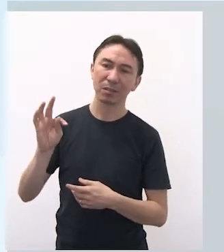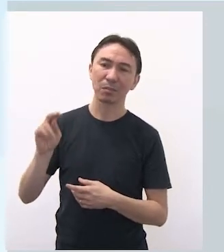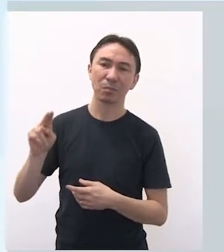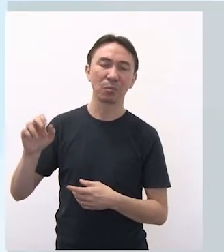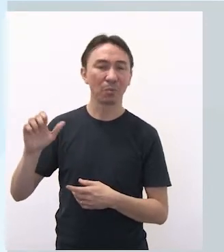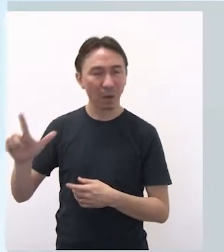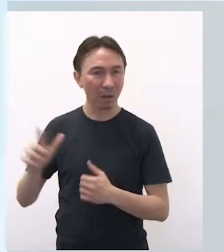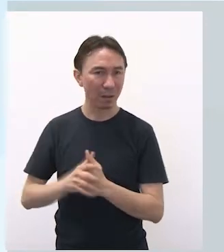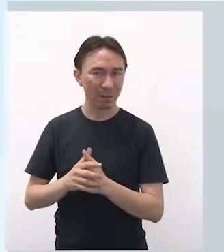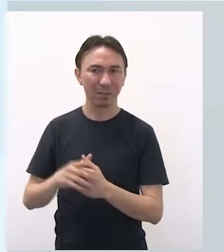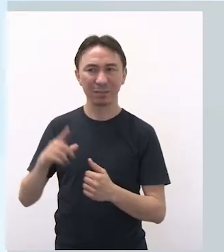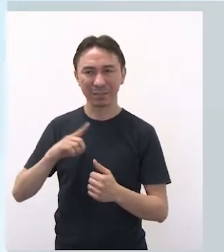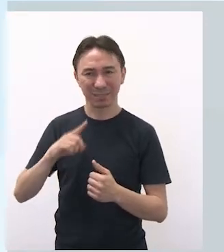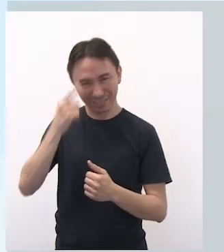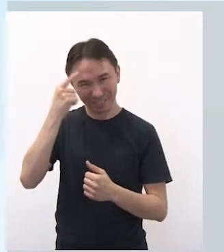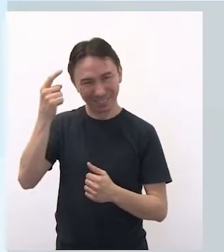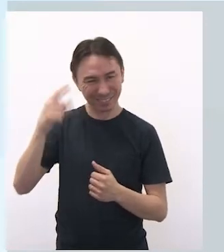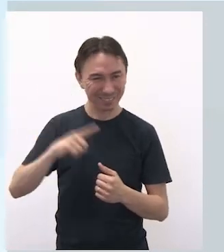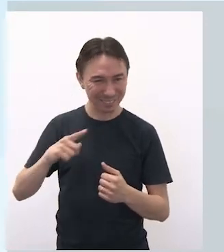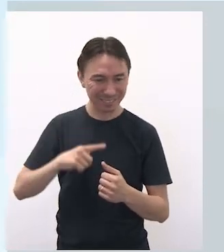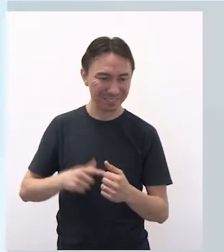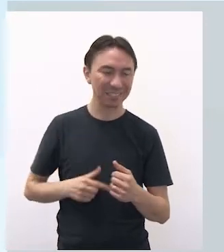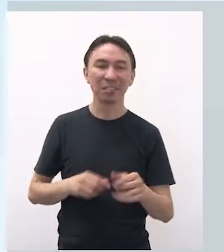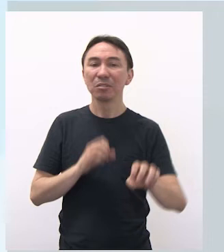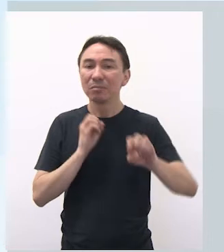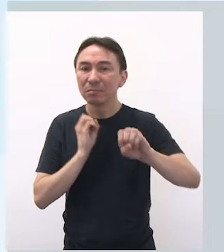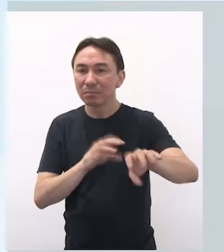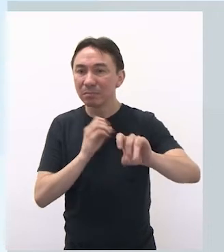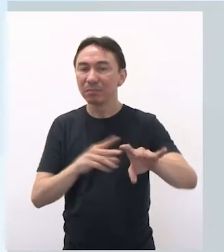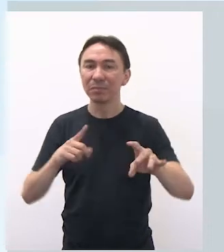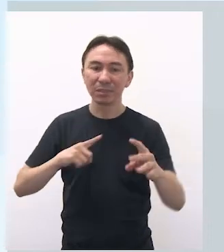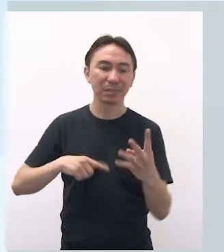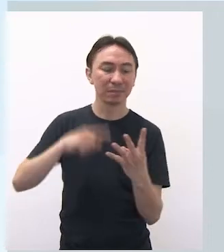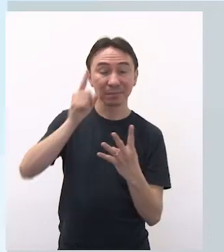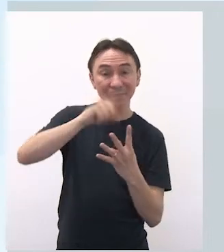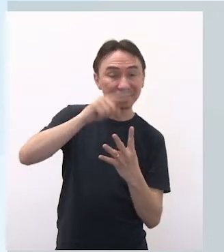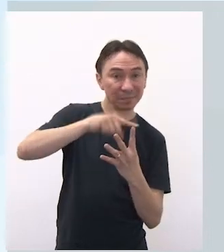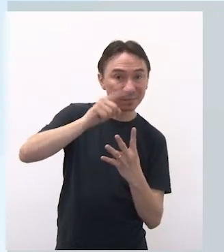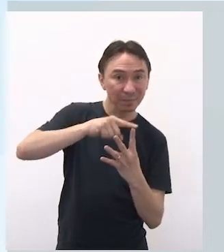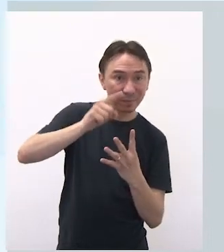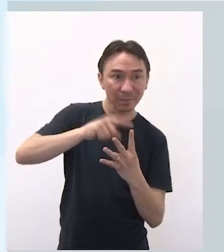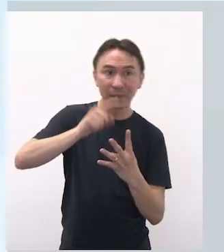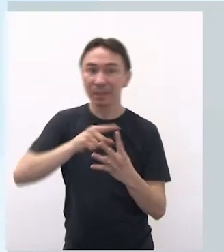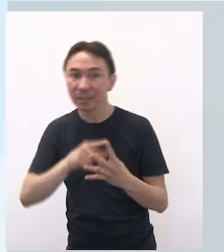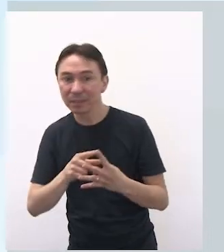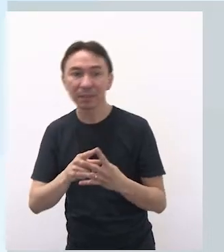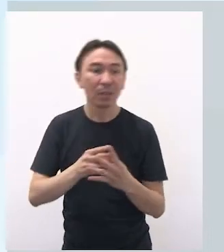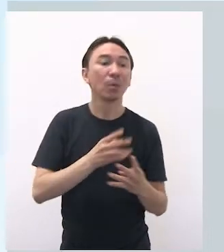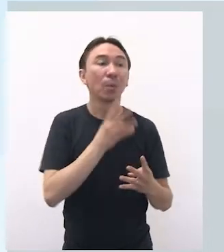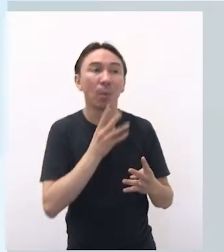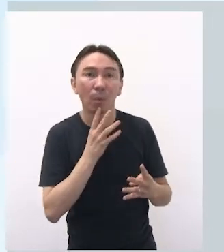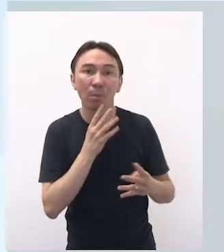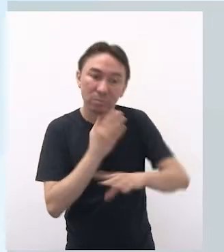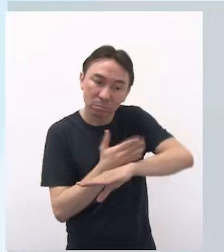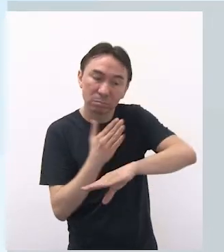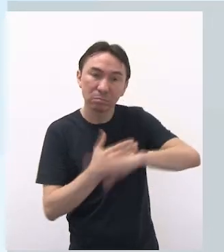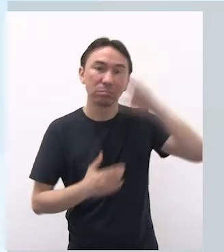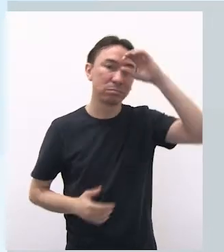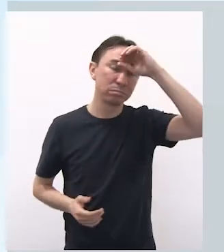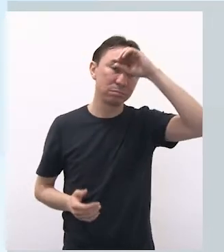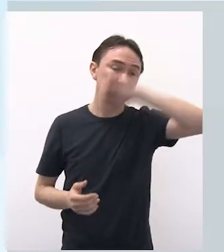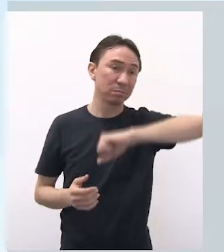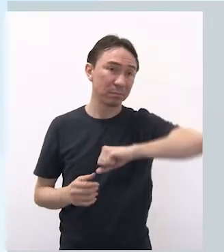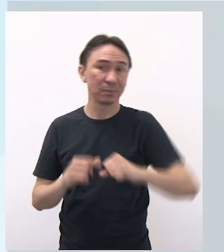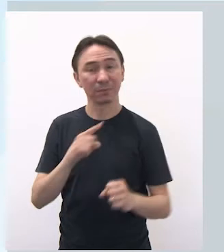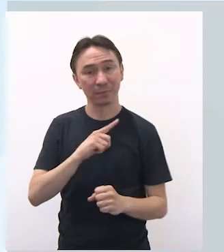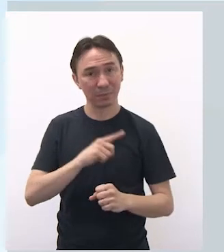a conhecer aqui, então eu vou planejar ações que são consideradas mais básicas para o